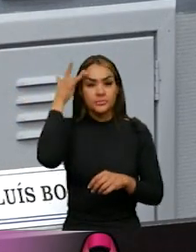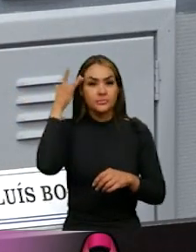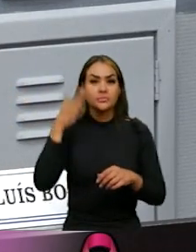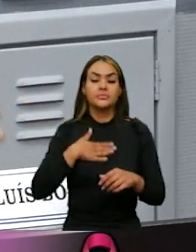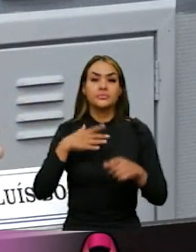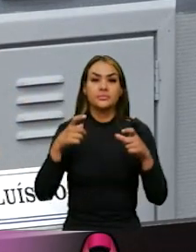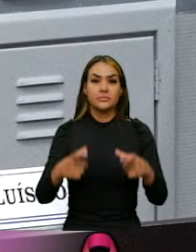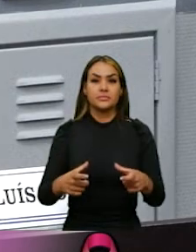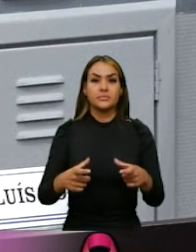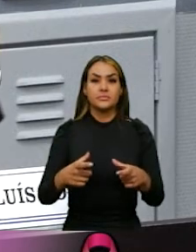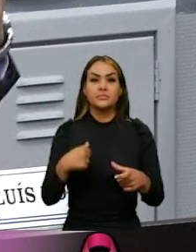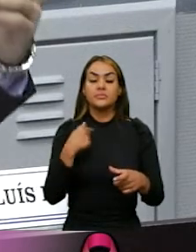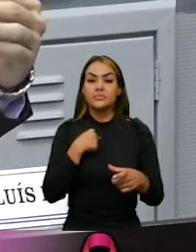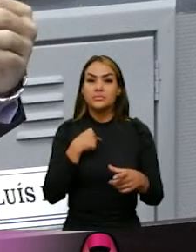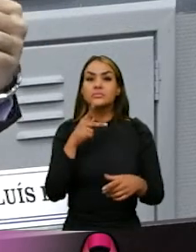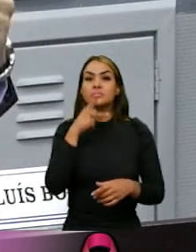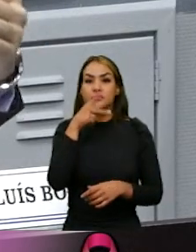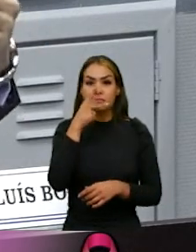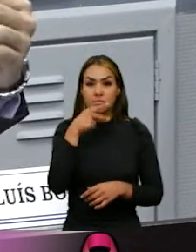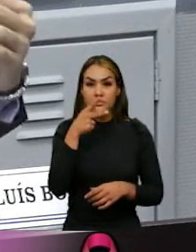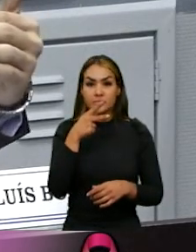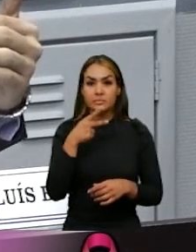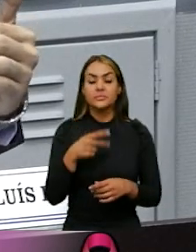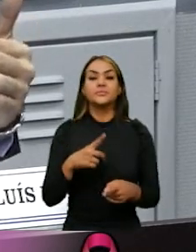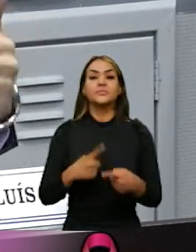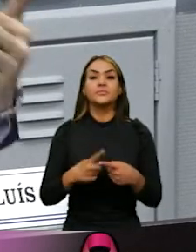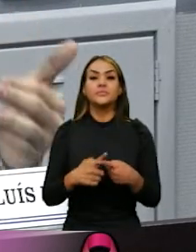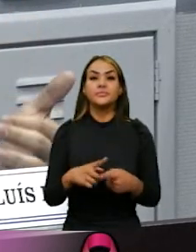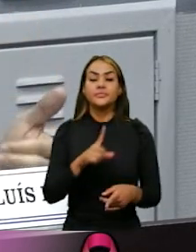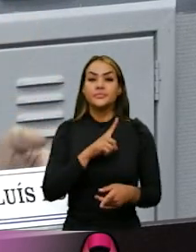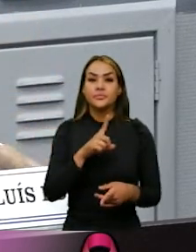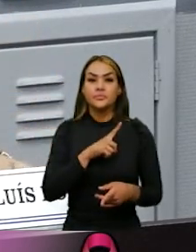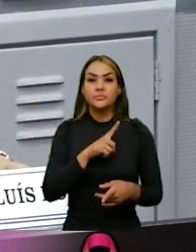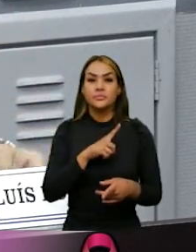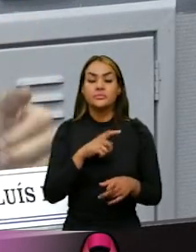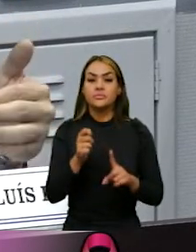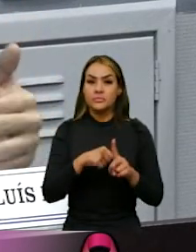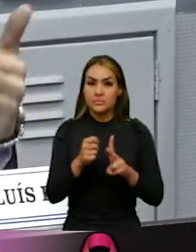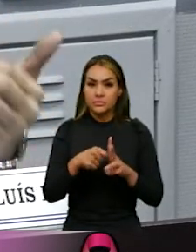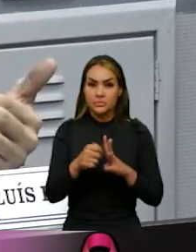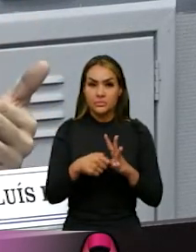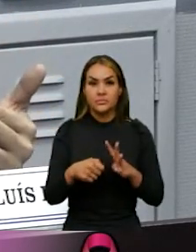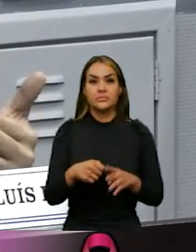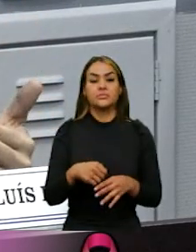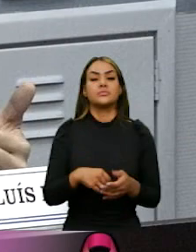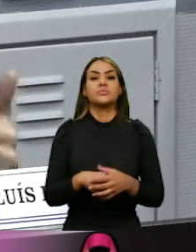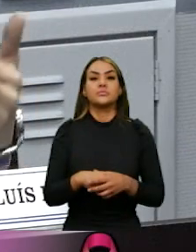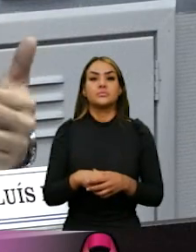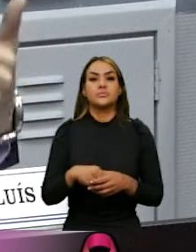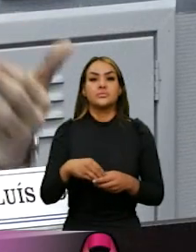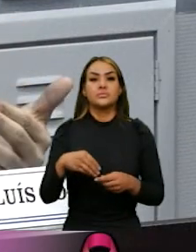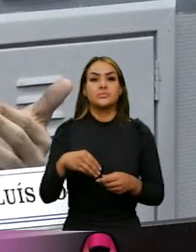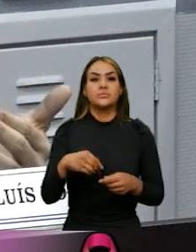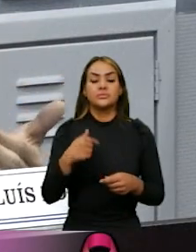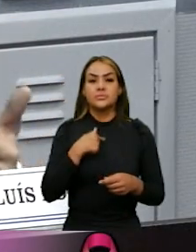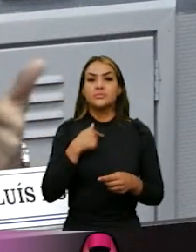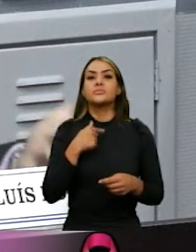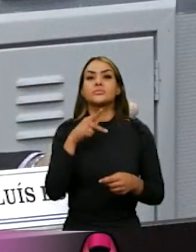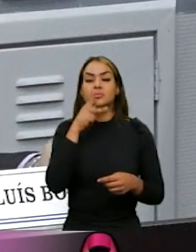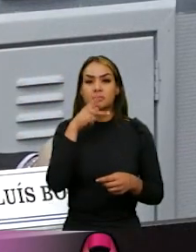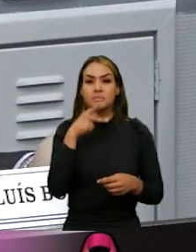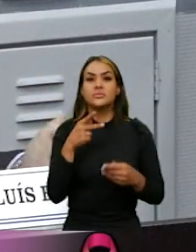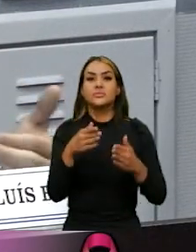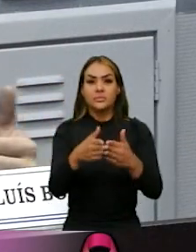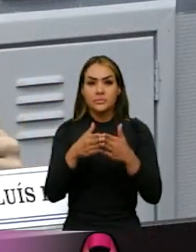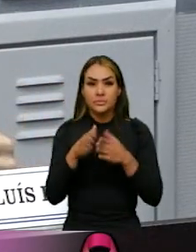também de estar, né? Como eu já tinha uma agenda prevista em Brasília e outra em São Paulo, eu me comprometi com eles também de estar levando essa situação para